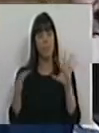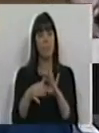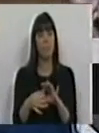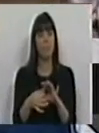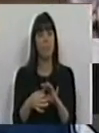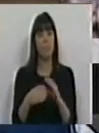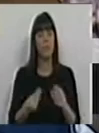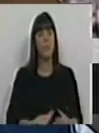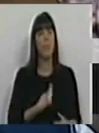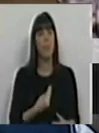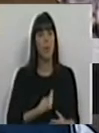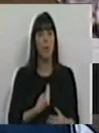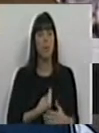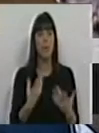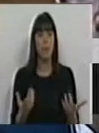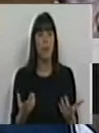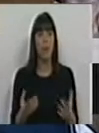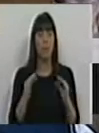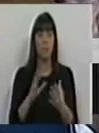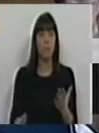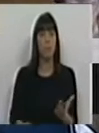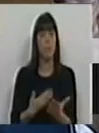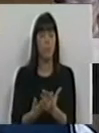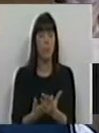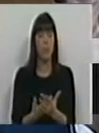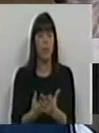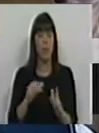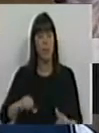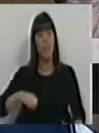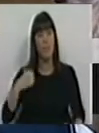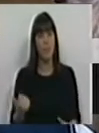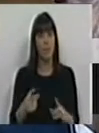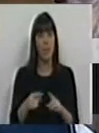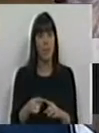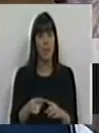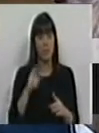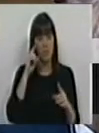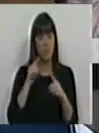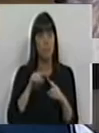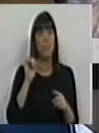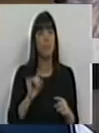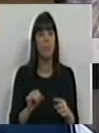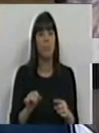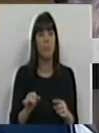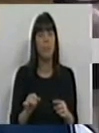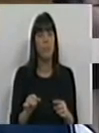associar à preocupação e à proposta dos Verdes, no sentido de